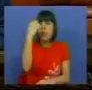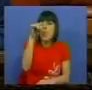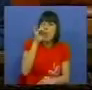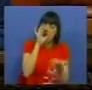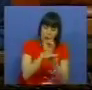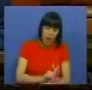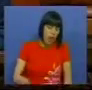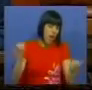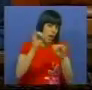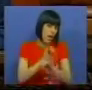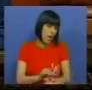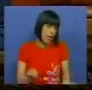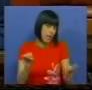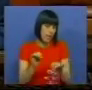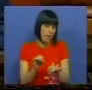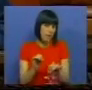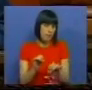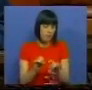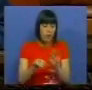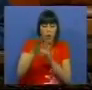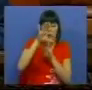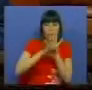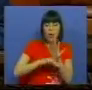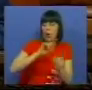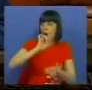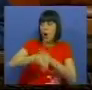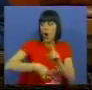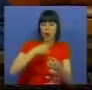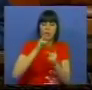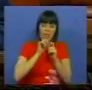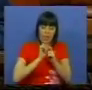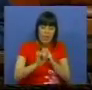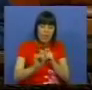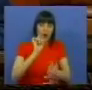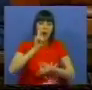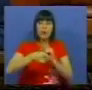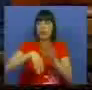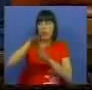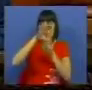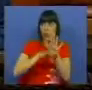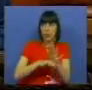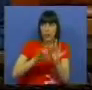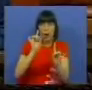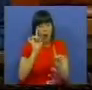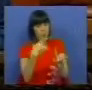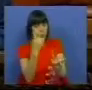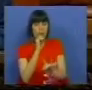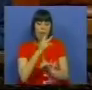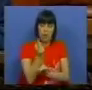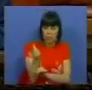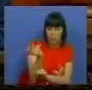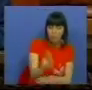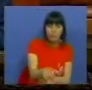única palavra sobre as condições, a definição e as condições em que devia e poderia ocorrer